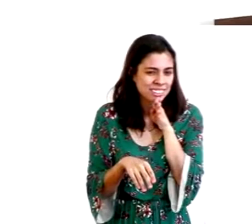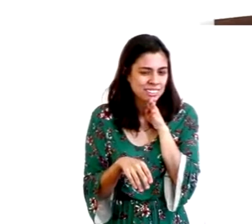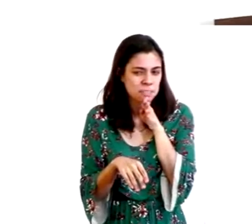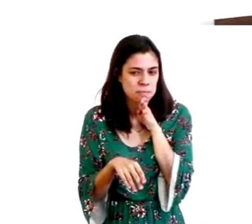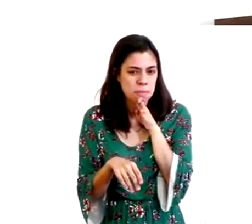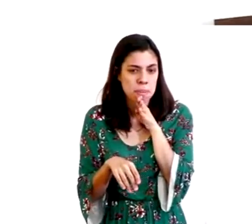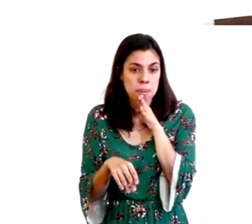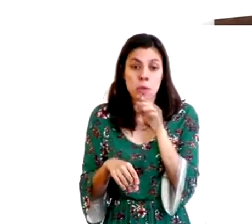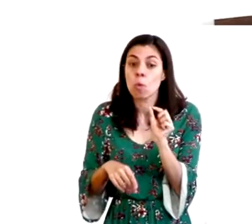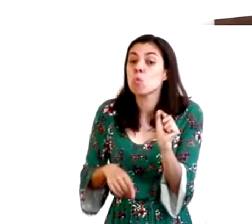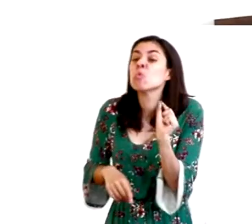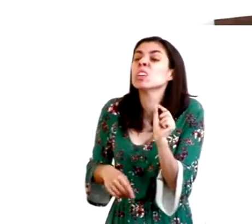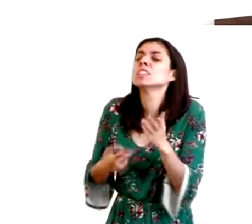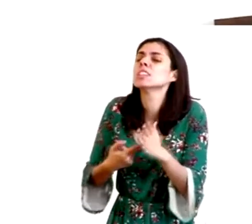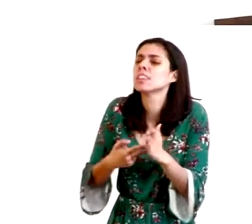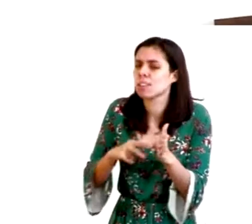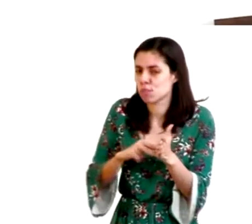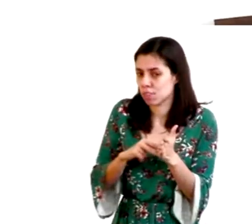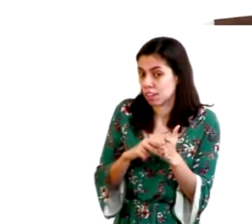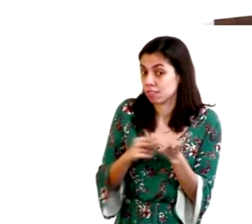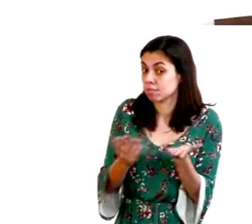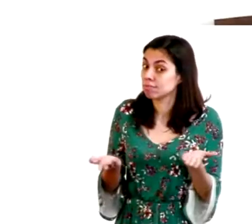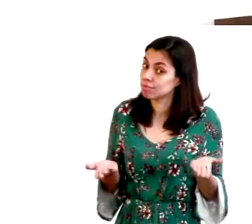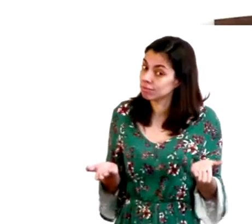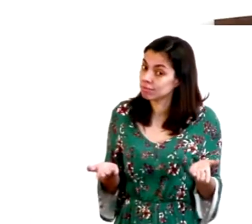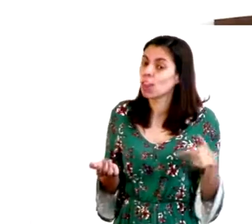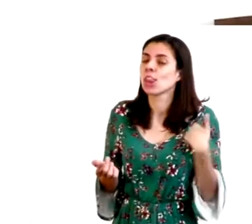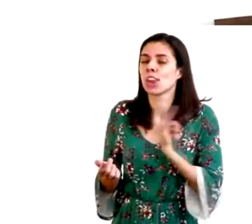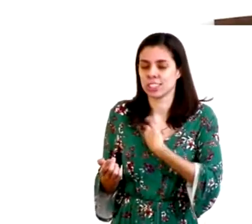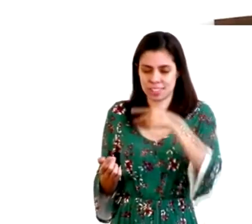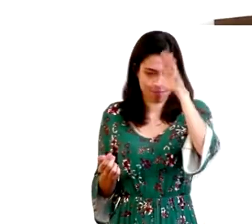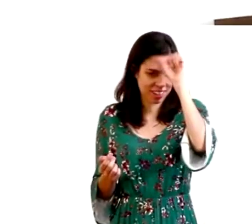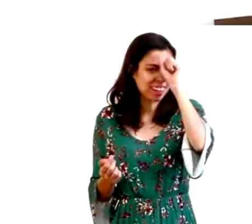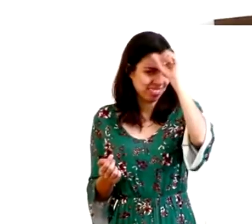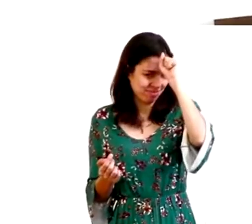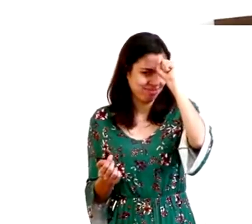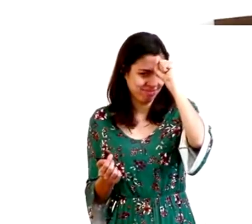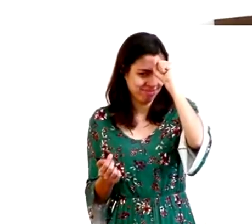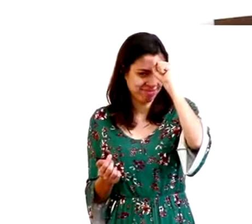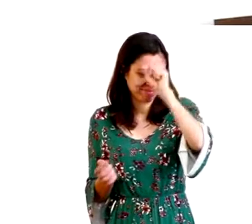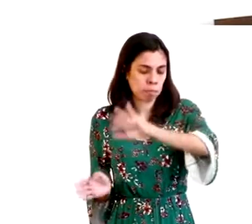aos inimigos. Amar o meu inimigo.